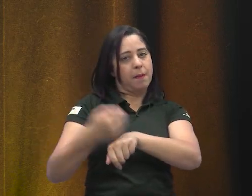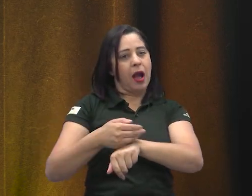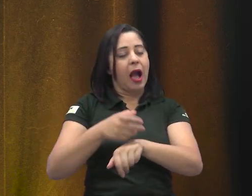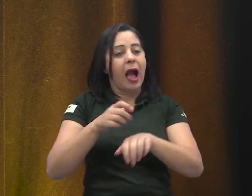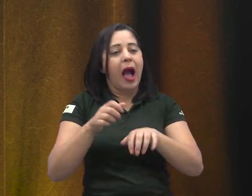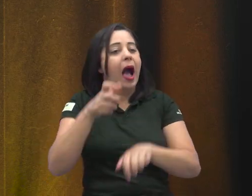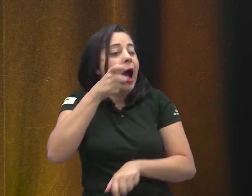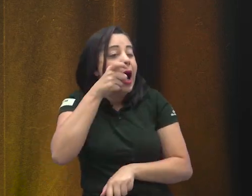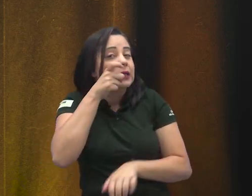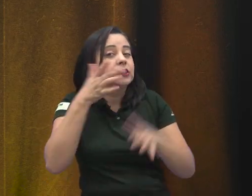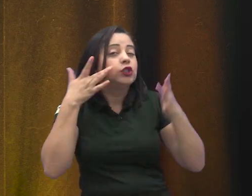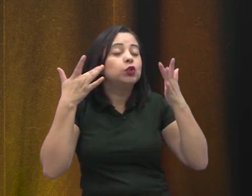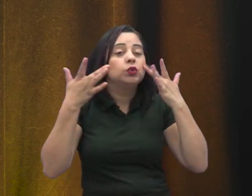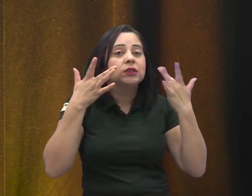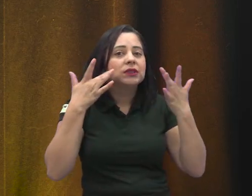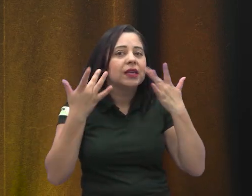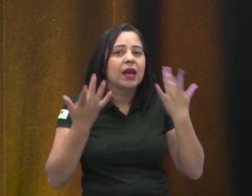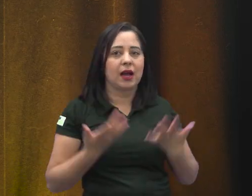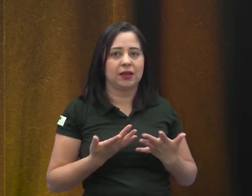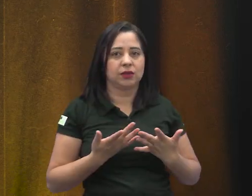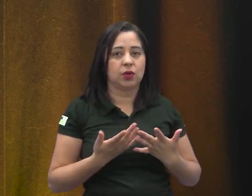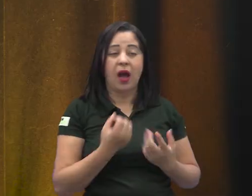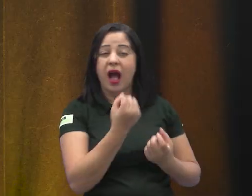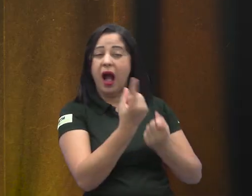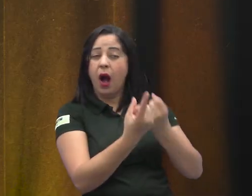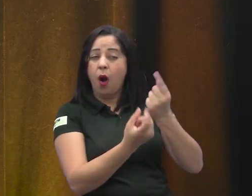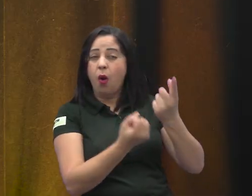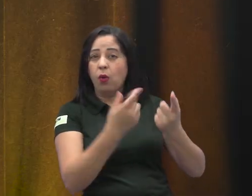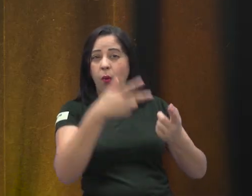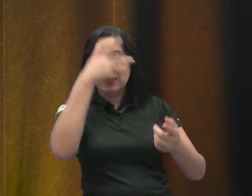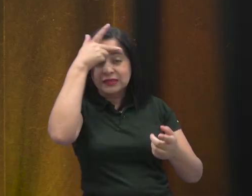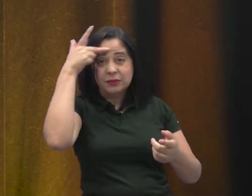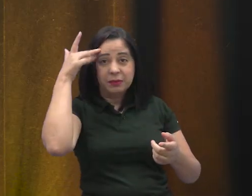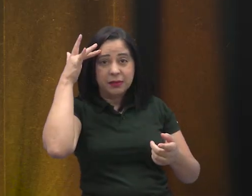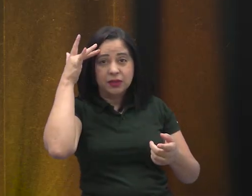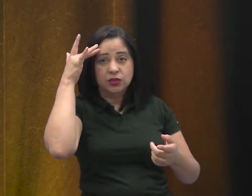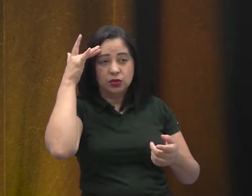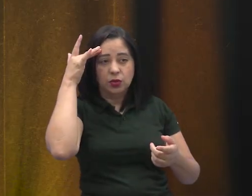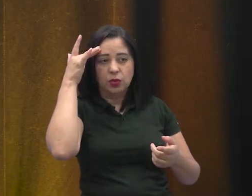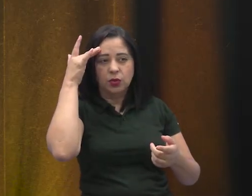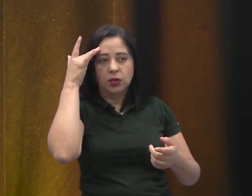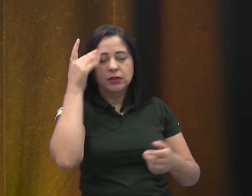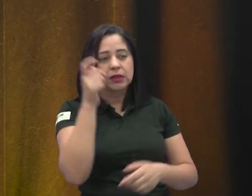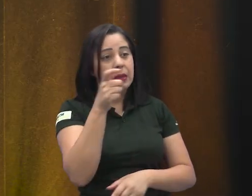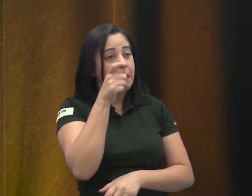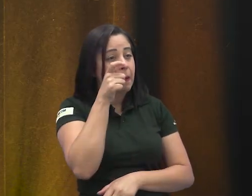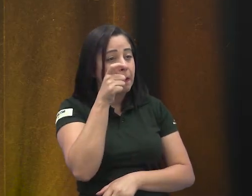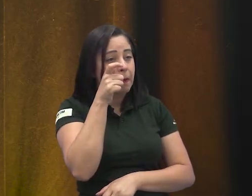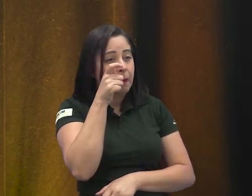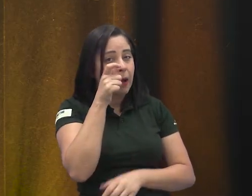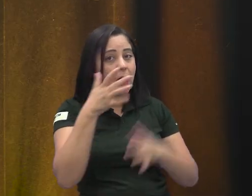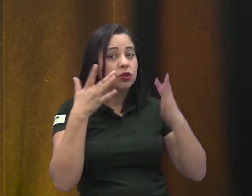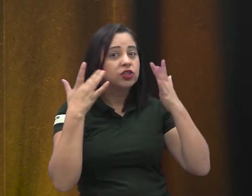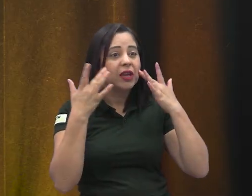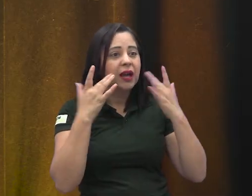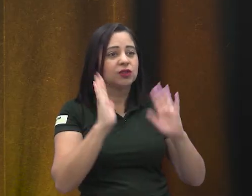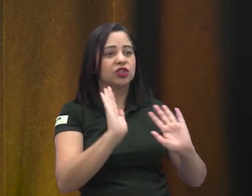né? E também tem pessoas que já assistiram, que tiveram o diagnóstico,